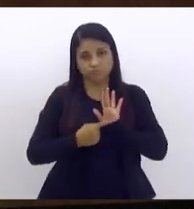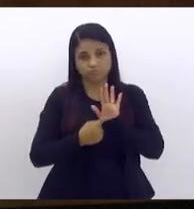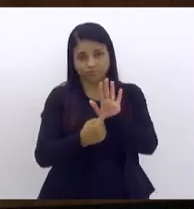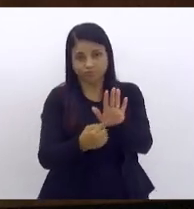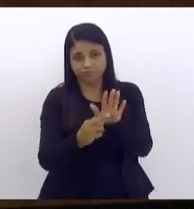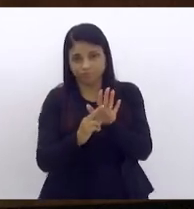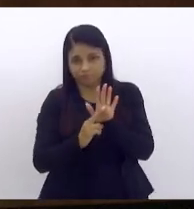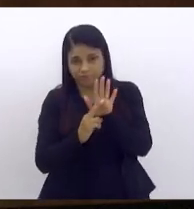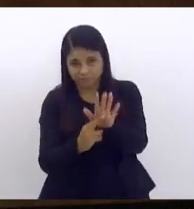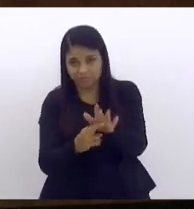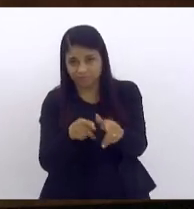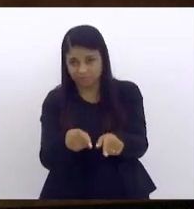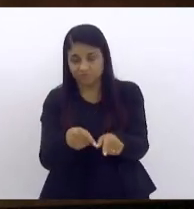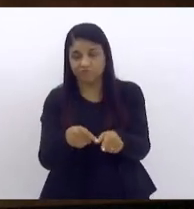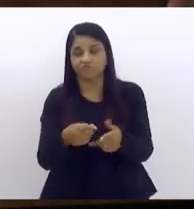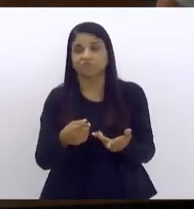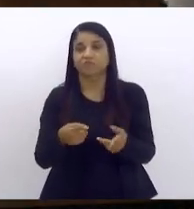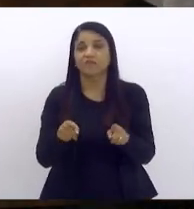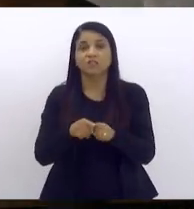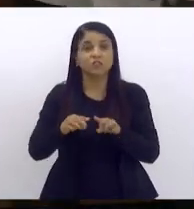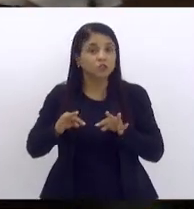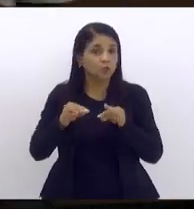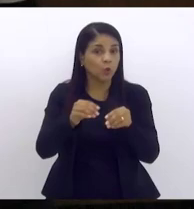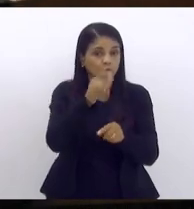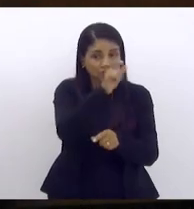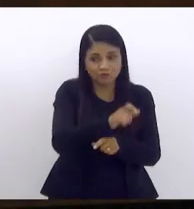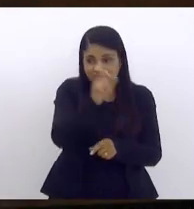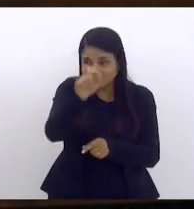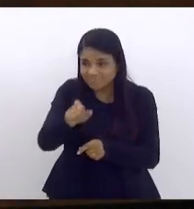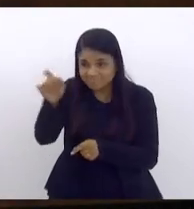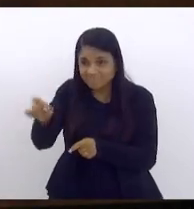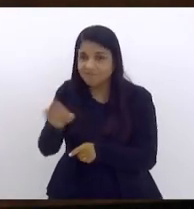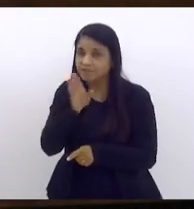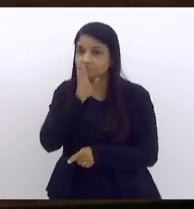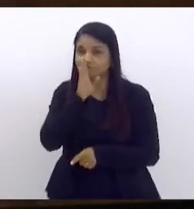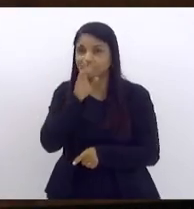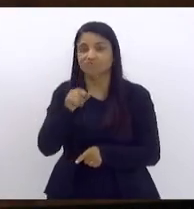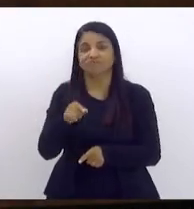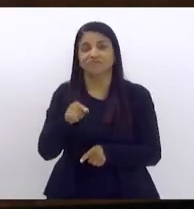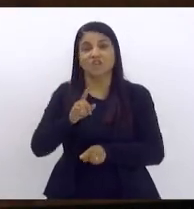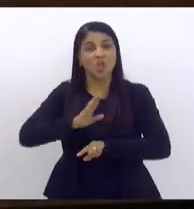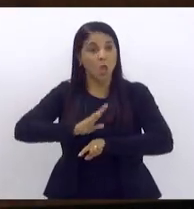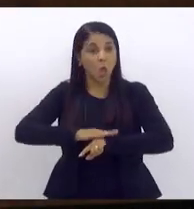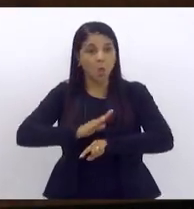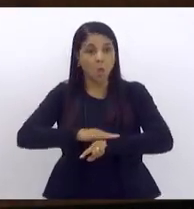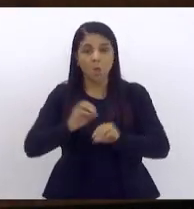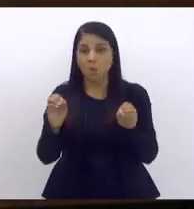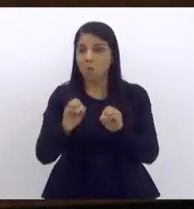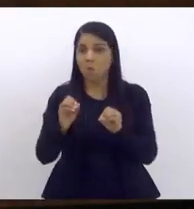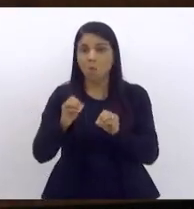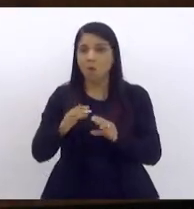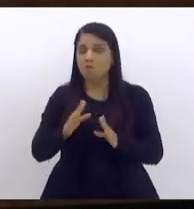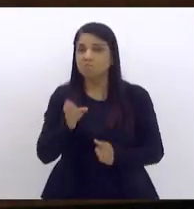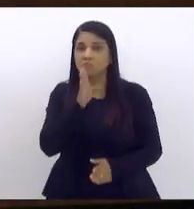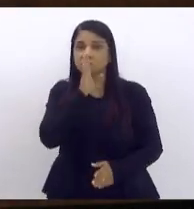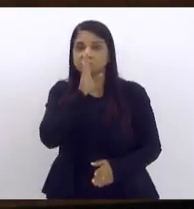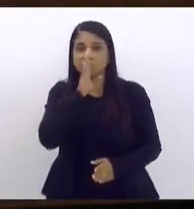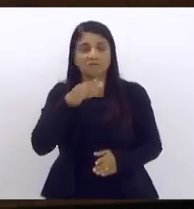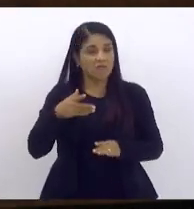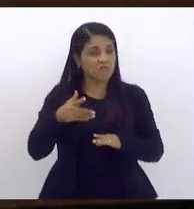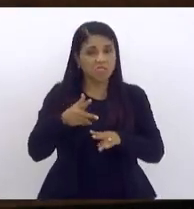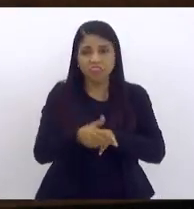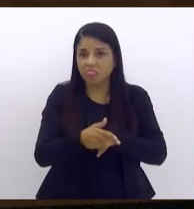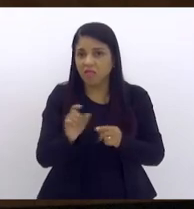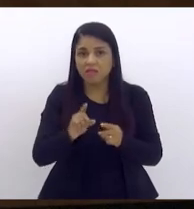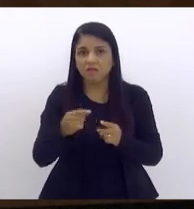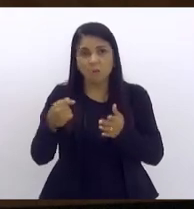repúdio, deputado Anderson, tem que se estender a todos aqueles que ali estavam e, em momento algum, interpelaram e tentaram fazer com que o